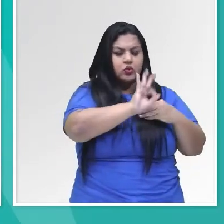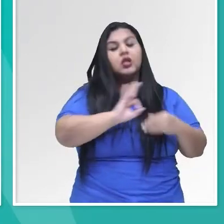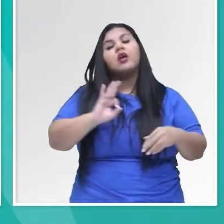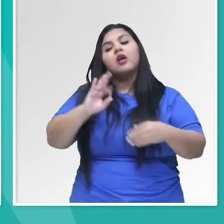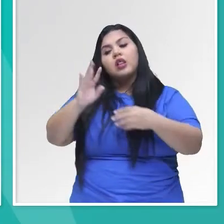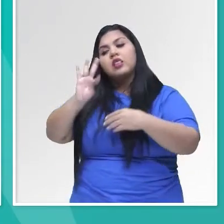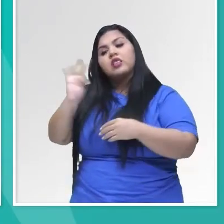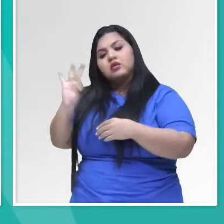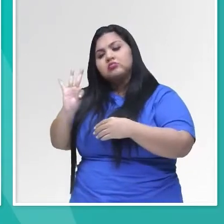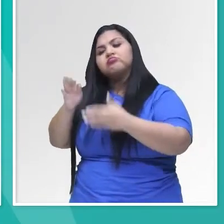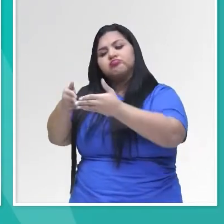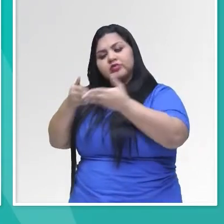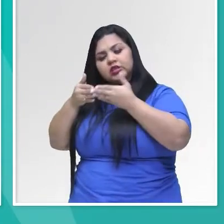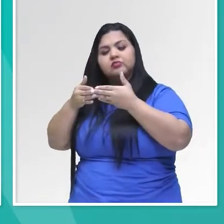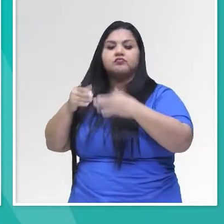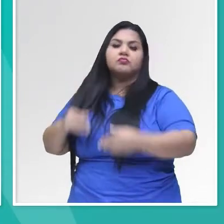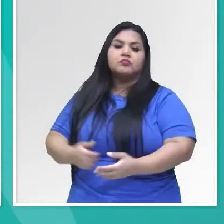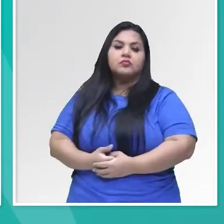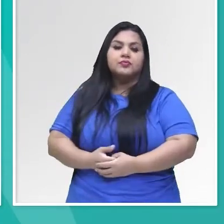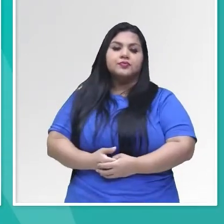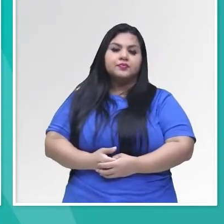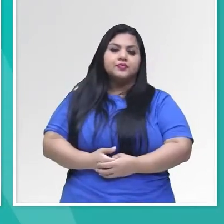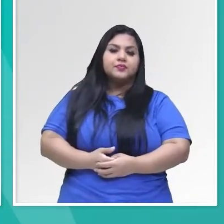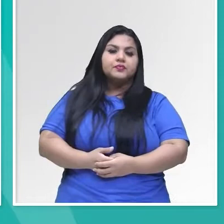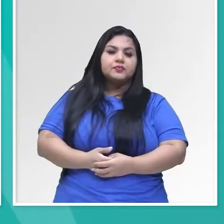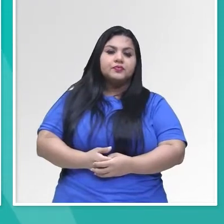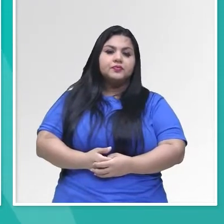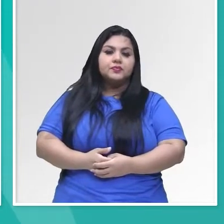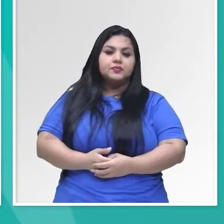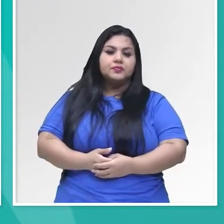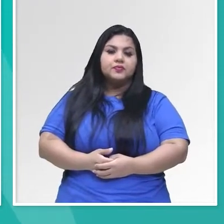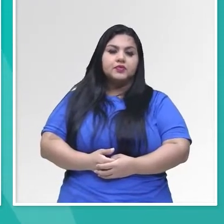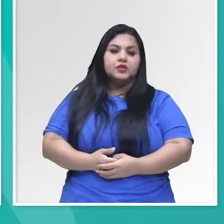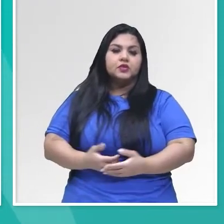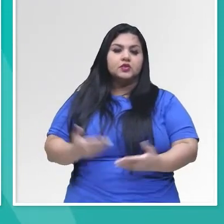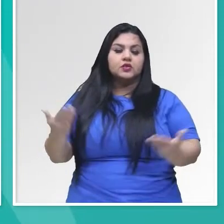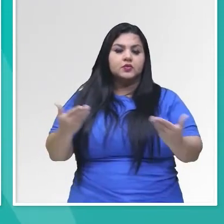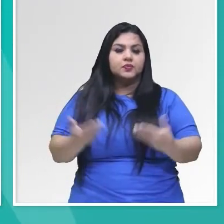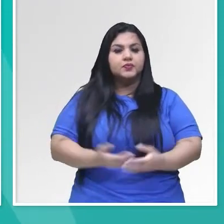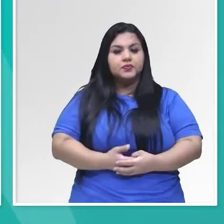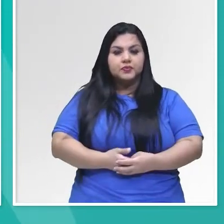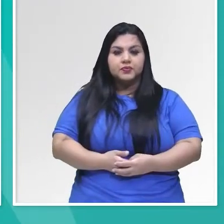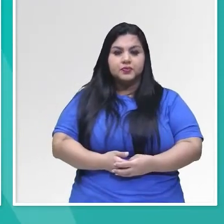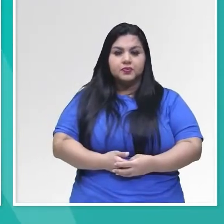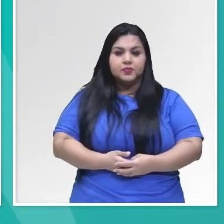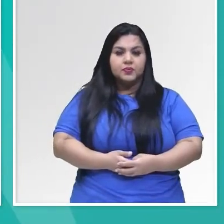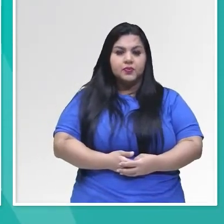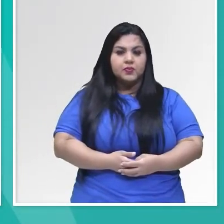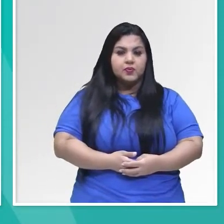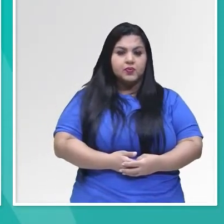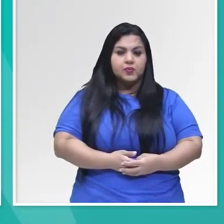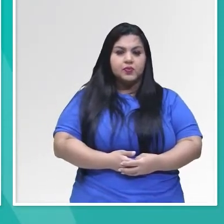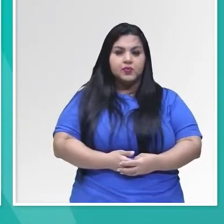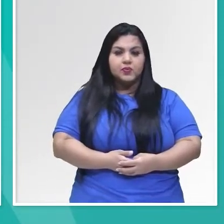verbos transitivos, vamos subdividi-lo agora. Vamos lá, olha aí.